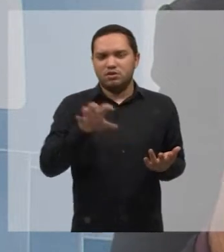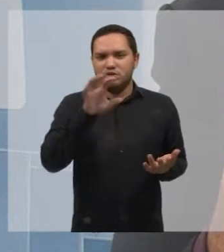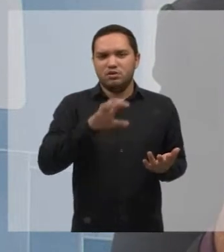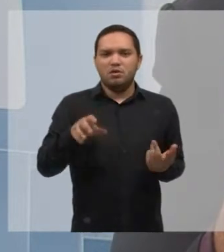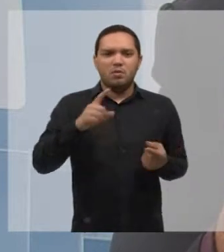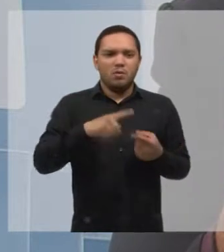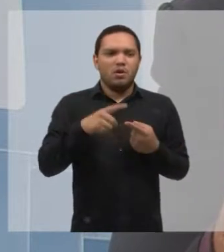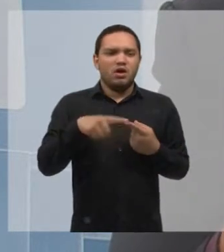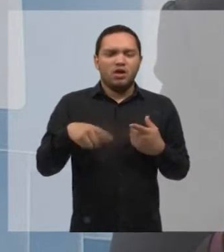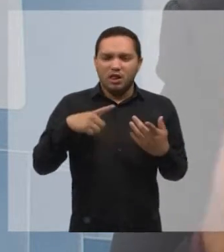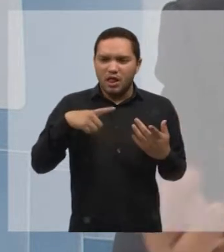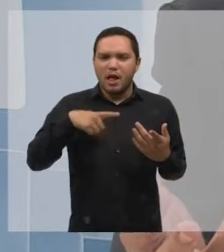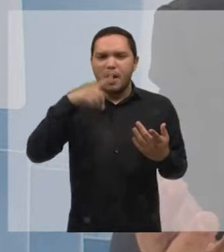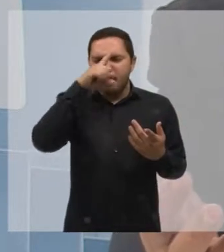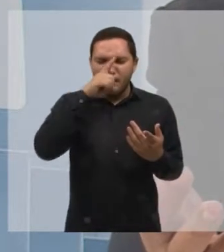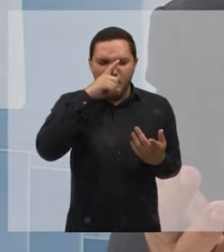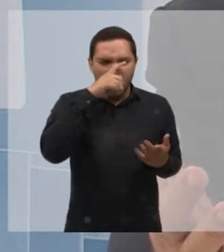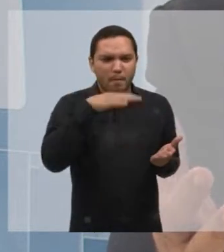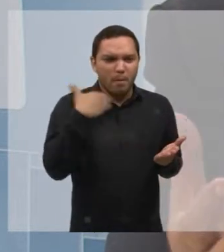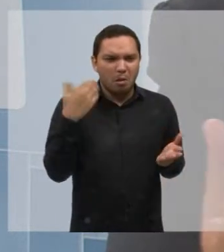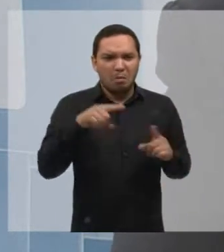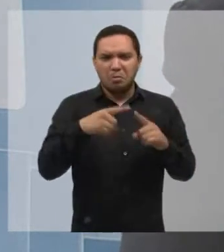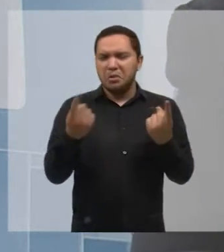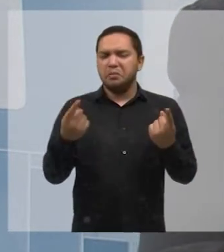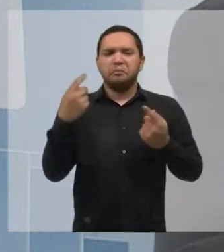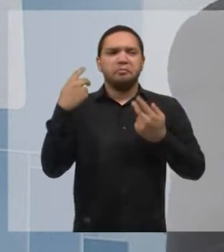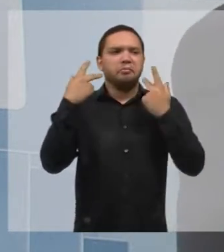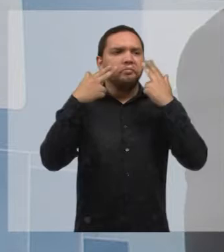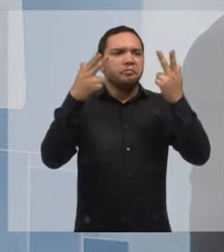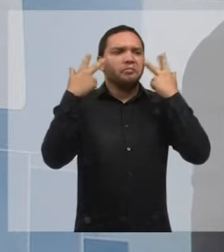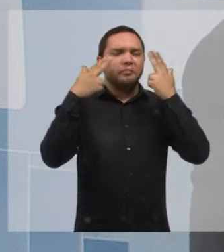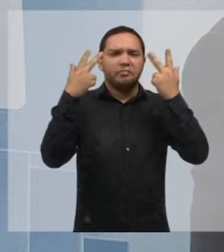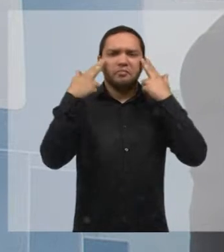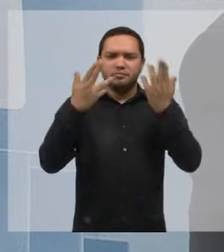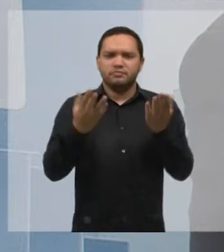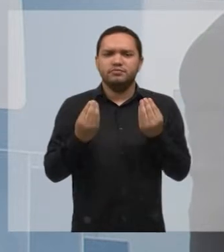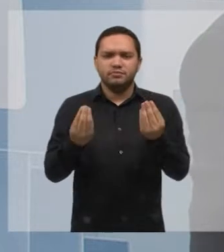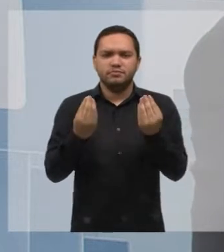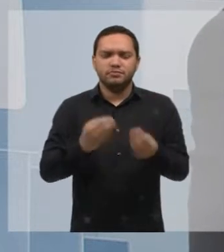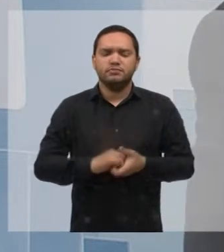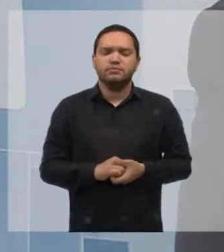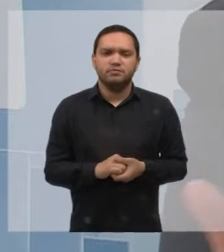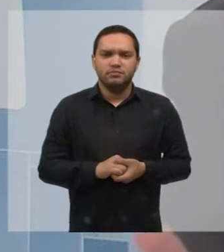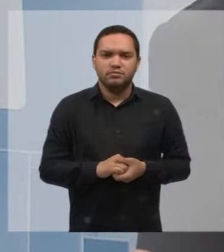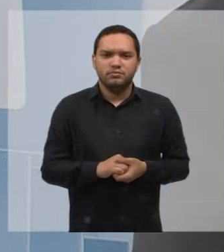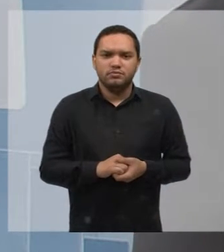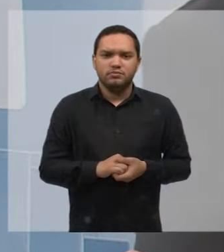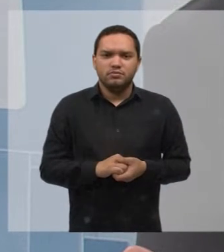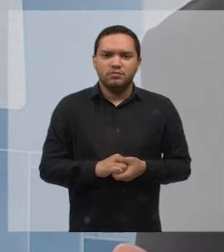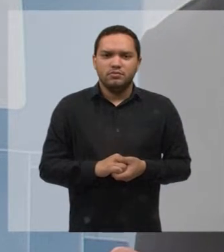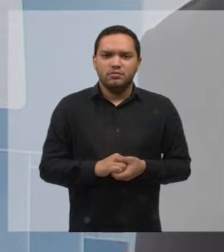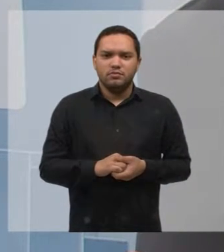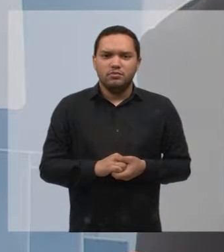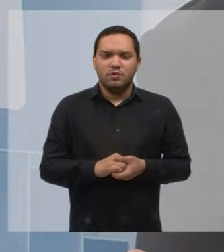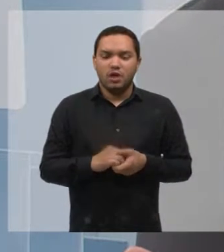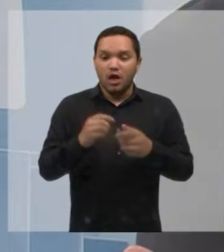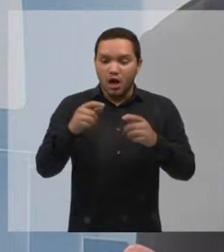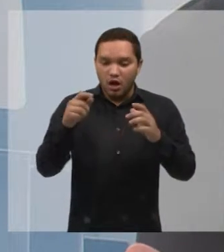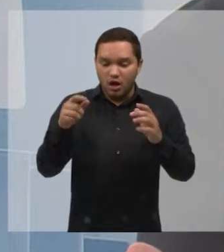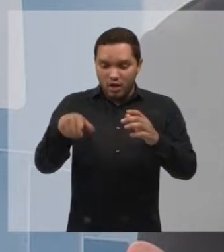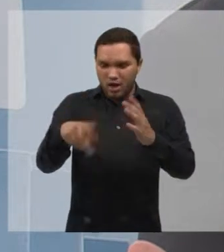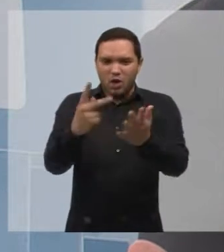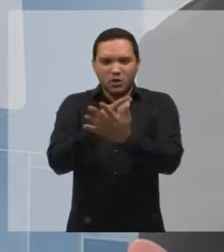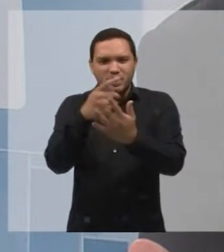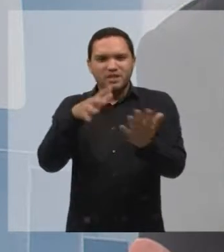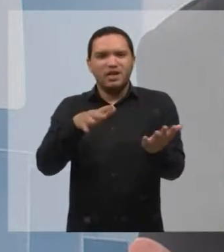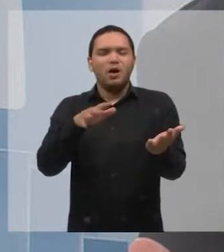arriscam ou não a vida de um ser humano. Porque tudo que aconteceu, Luiz, era previsto. Você usa um termo que